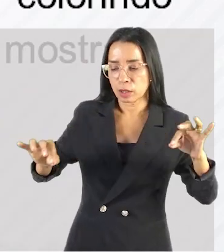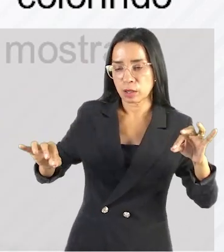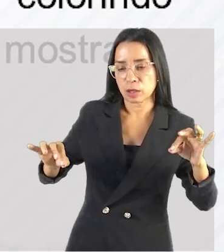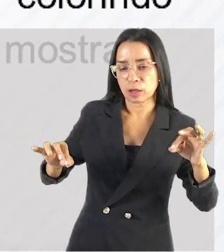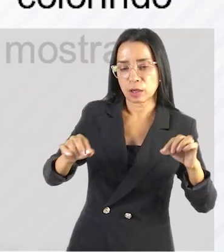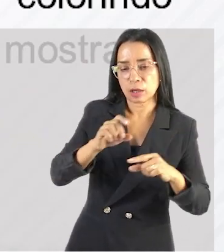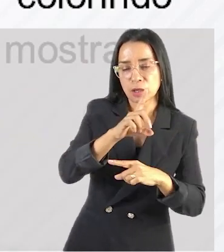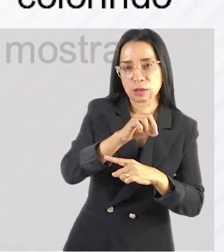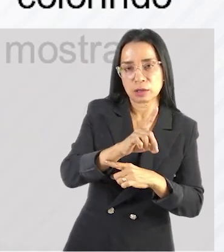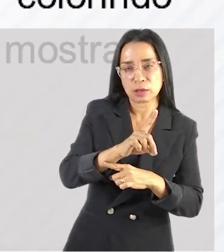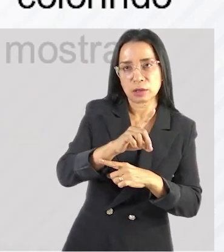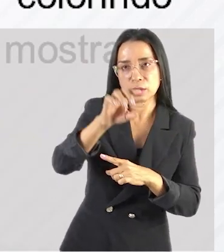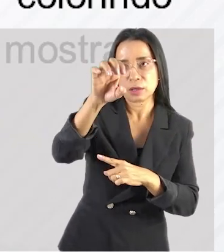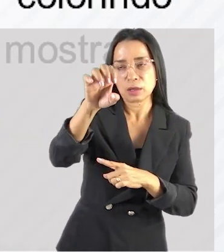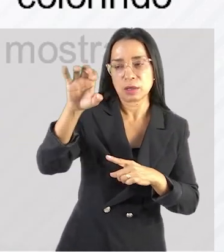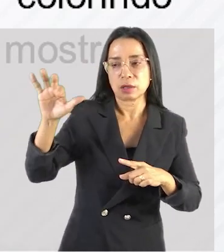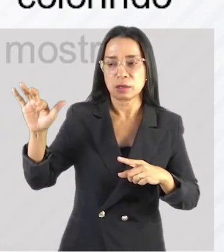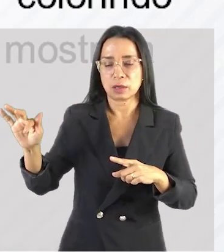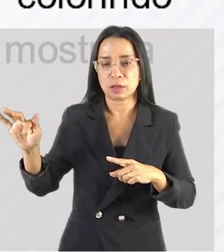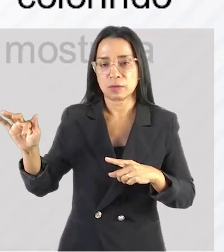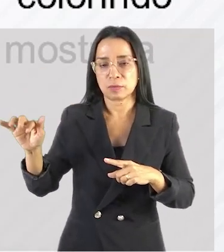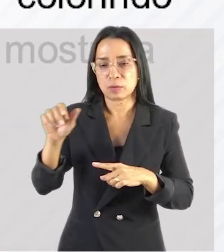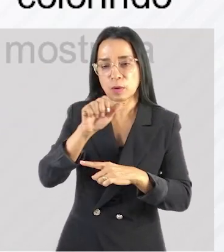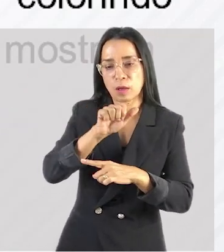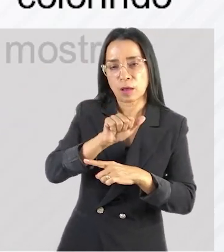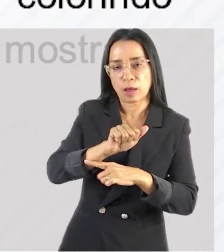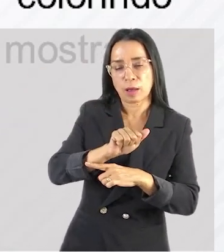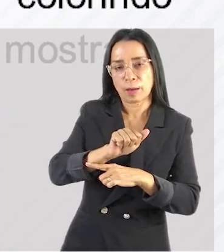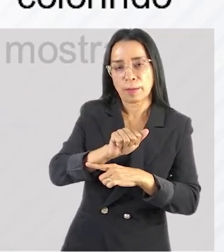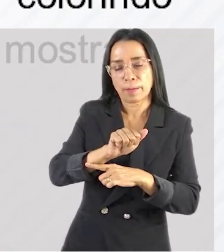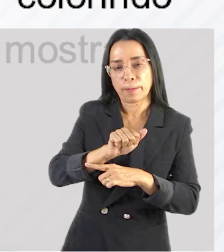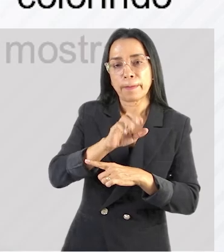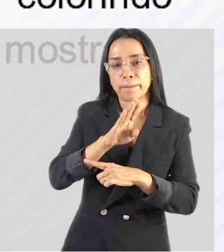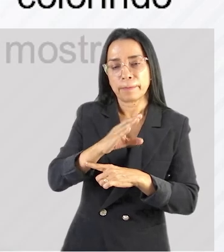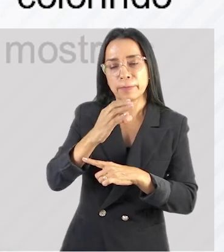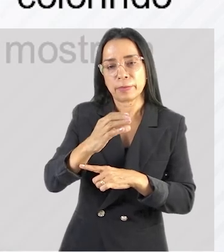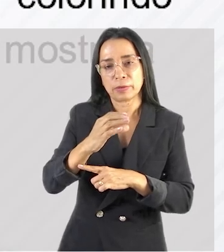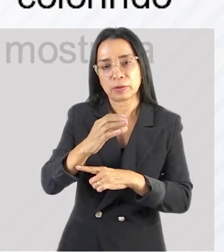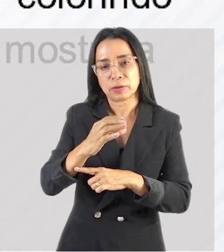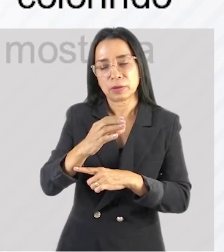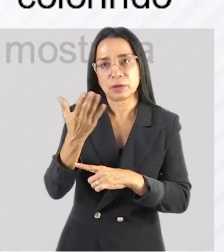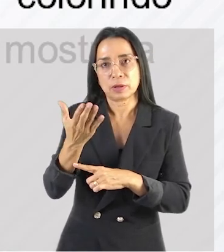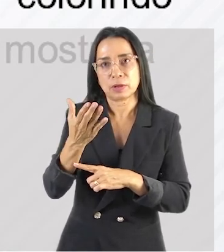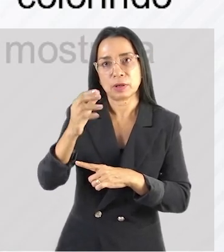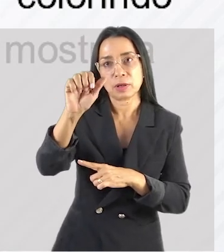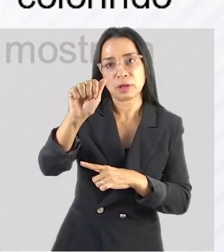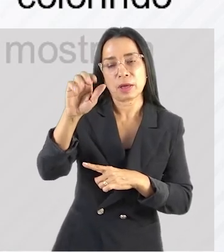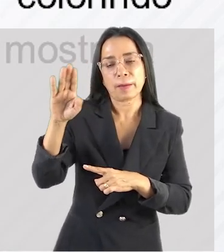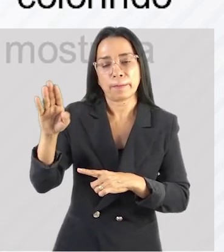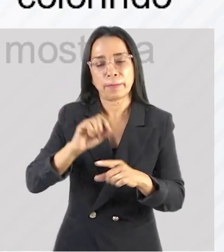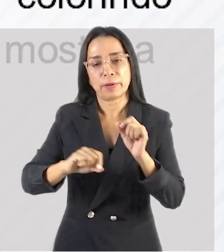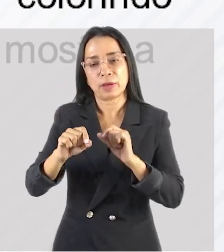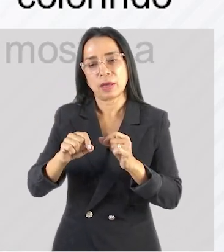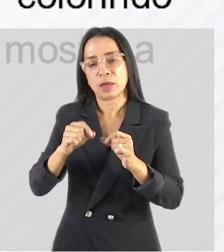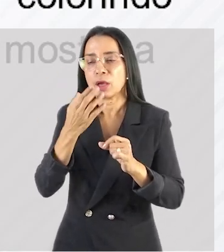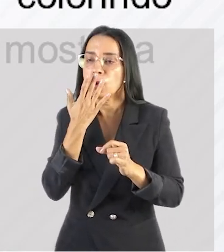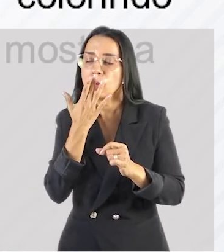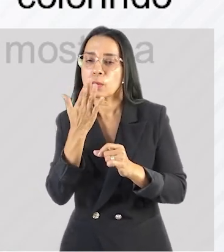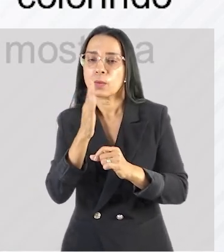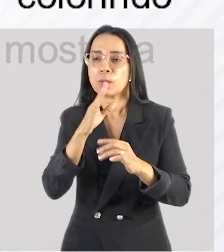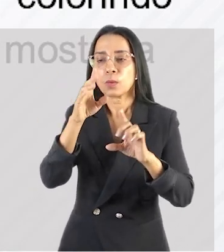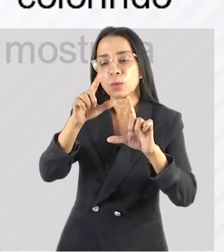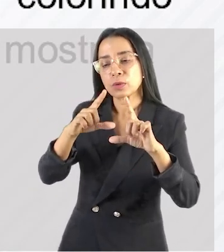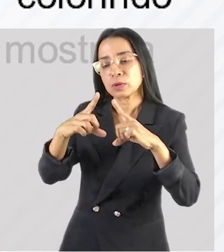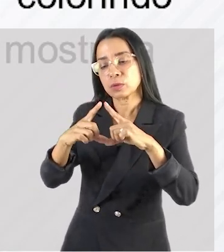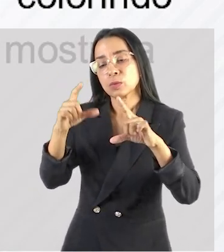lados BC, AC e AB, respectivamente, colorindo um dos 4 triângulos menores,